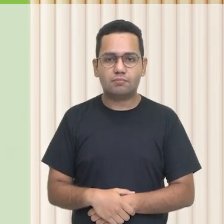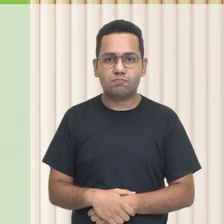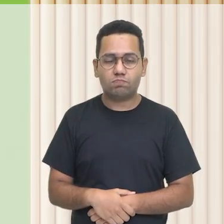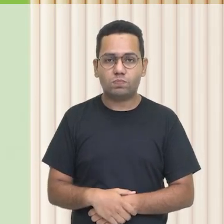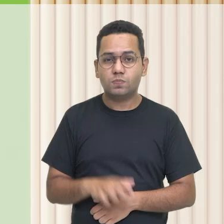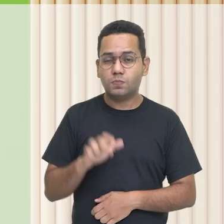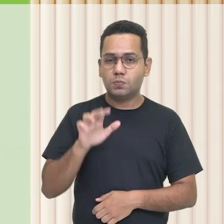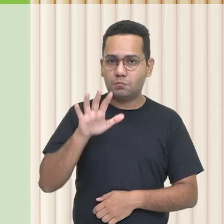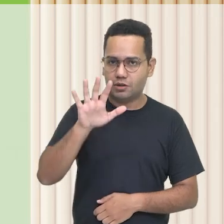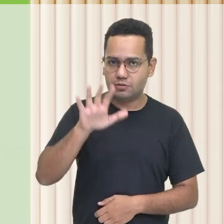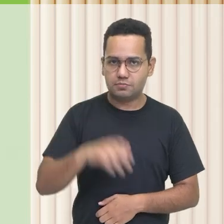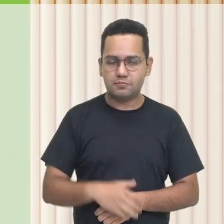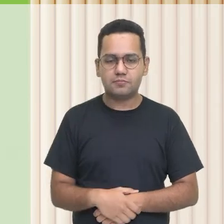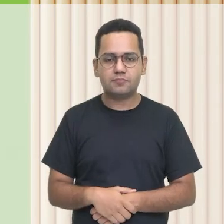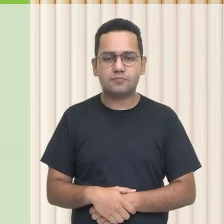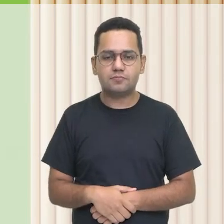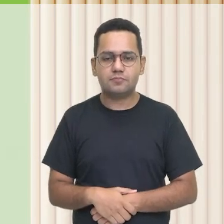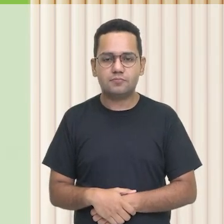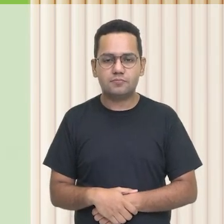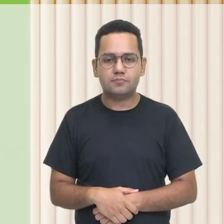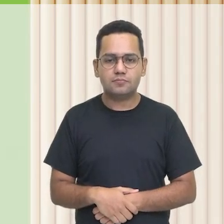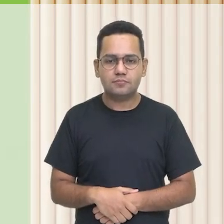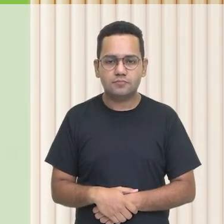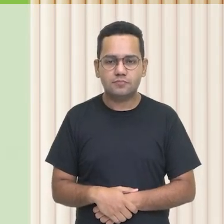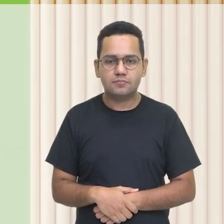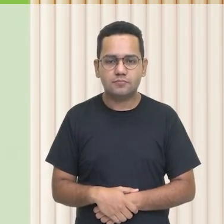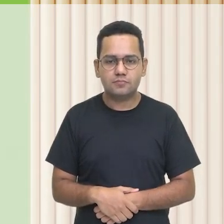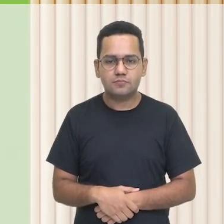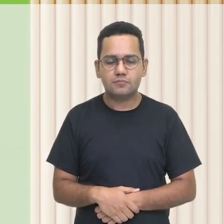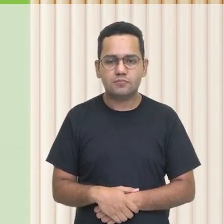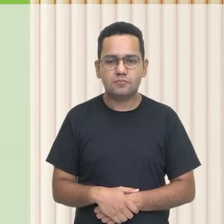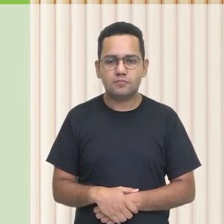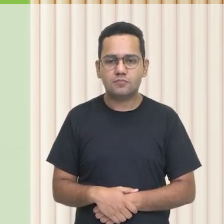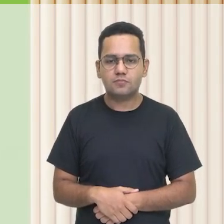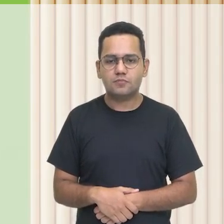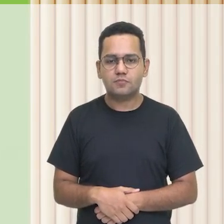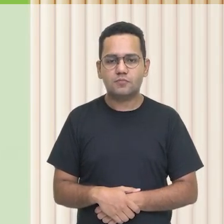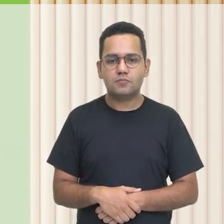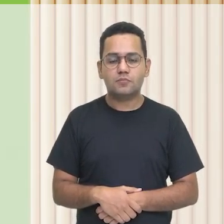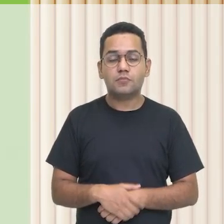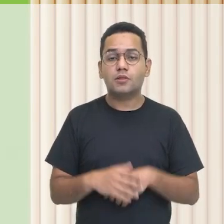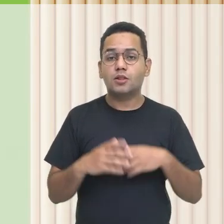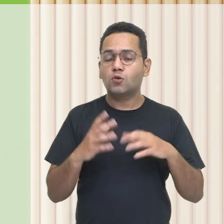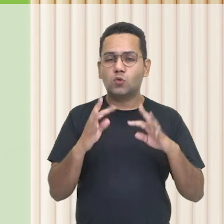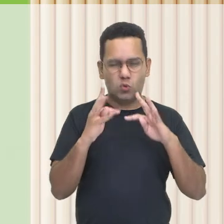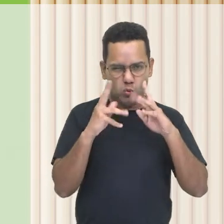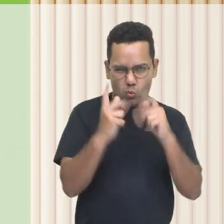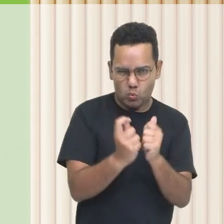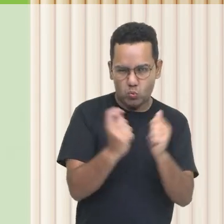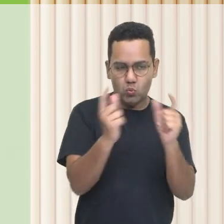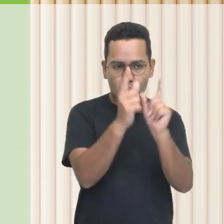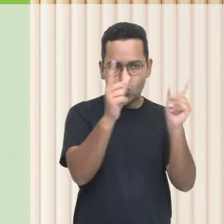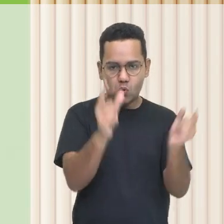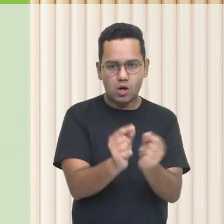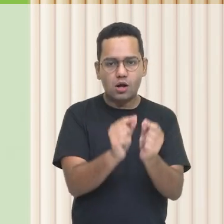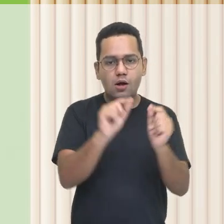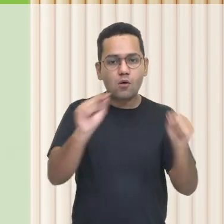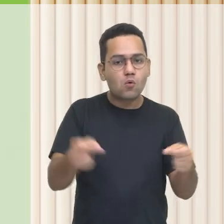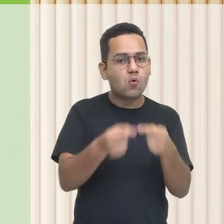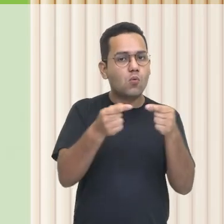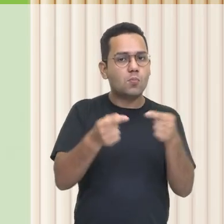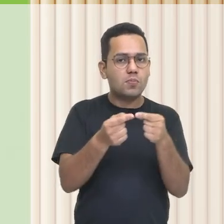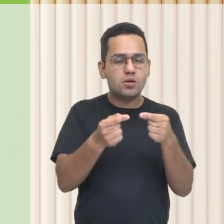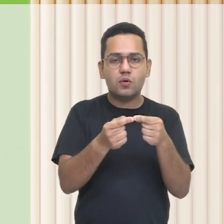lembro vocês que todos os indivíduos né organismos eles vão compor uma